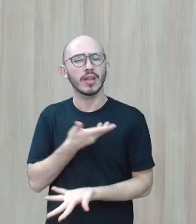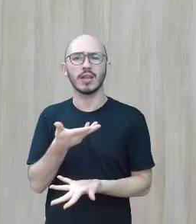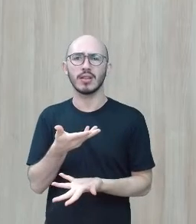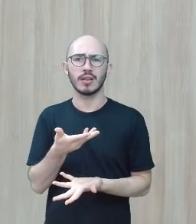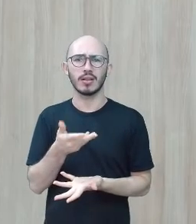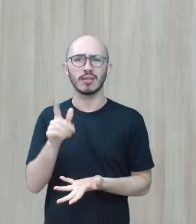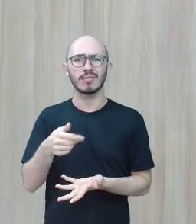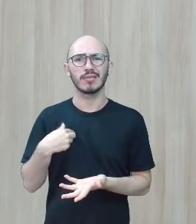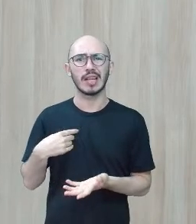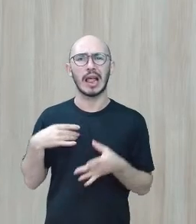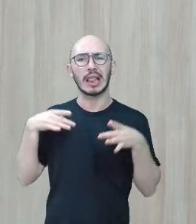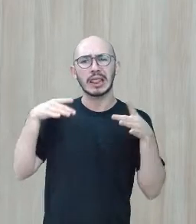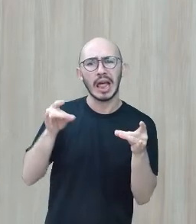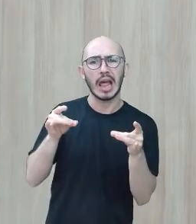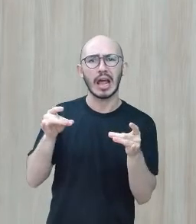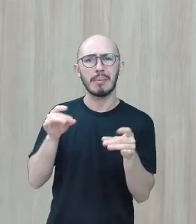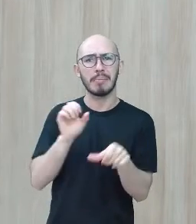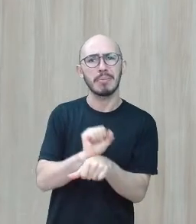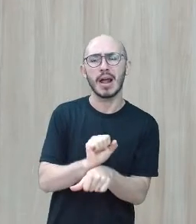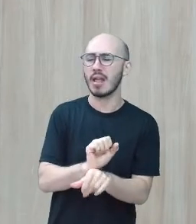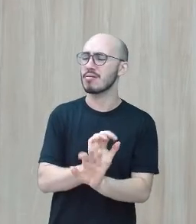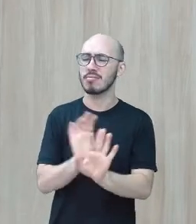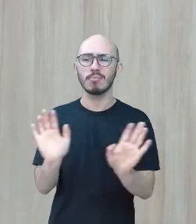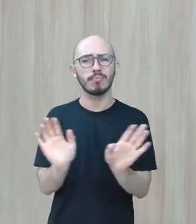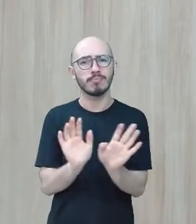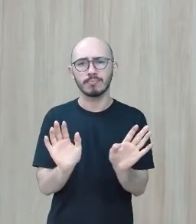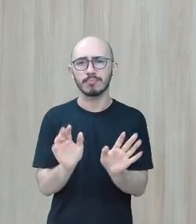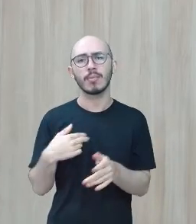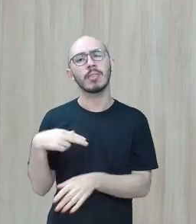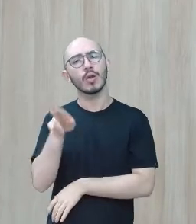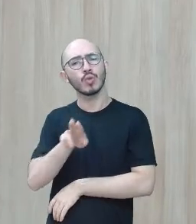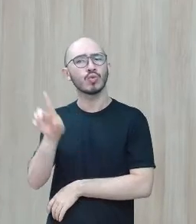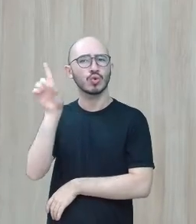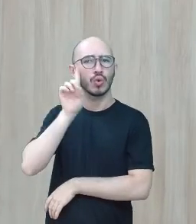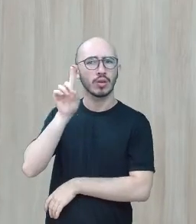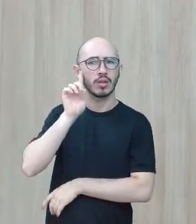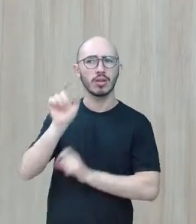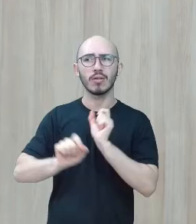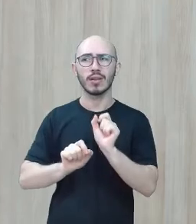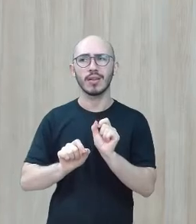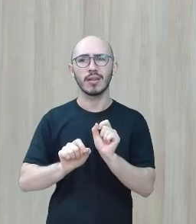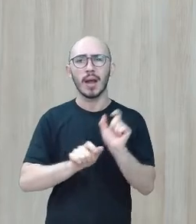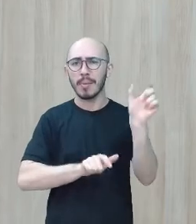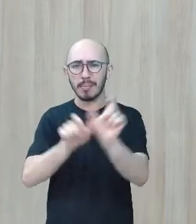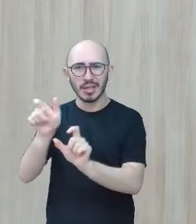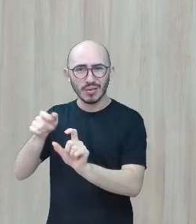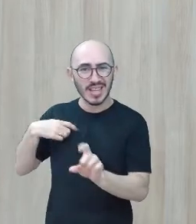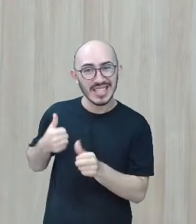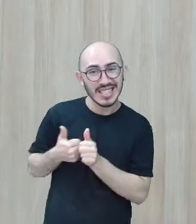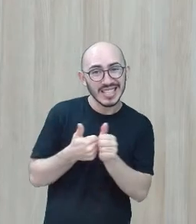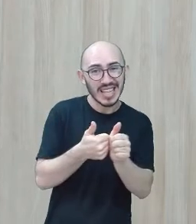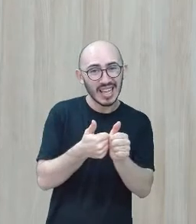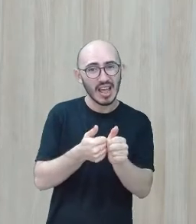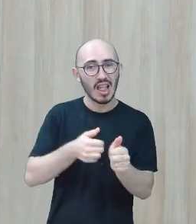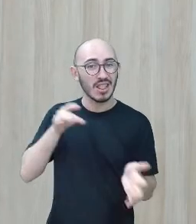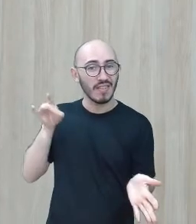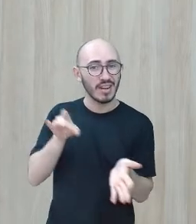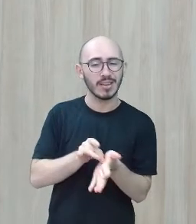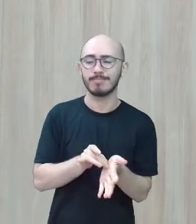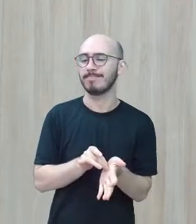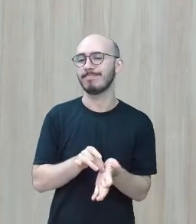tão congelada, tão solidificada, já que no uso cotidiano da língua, ninguém segue